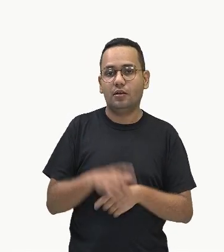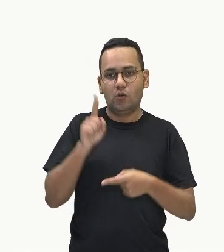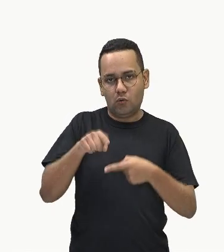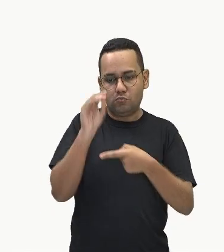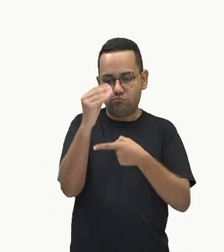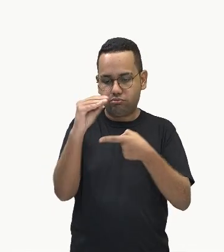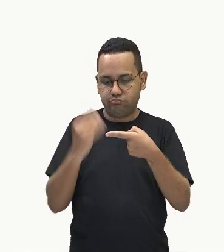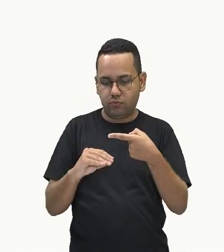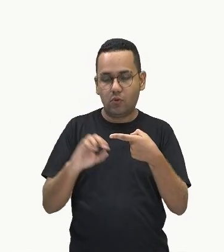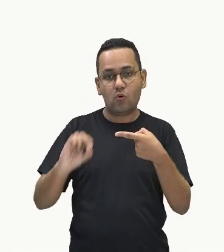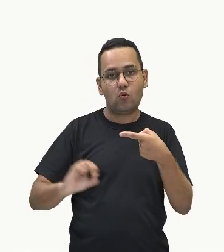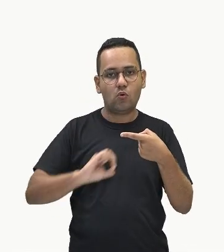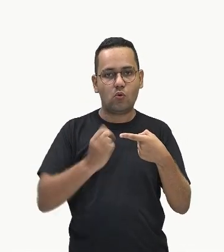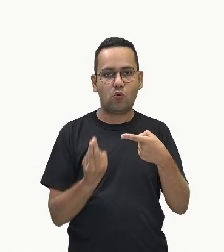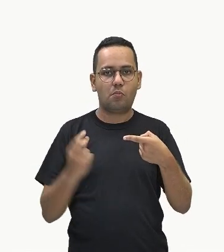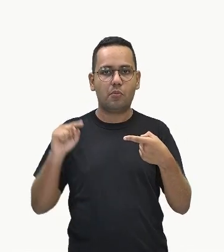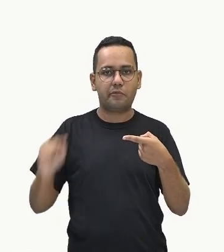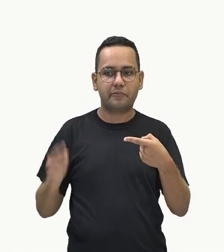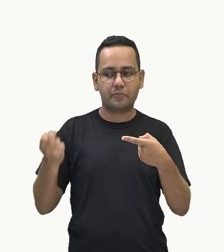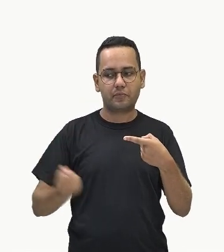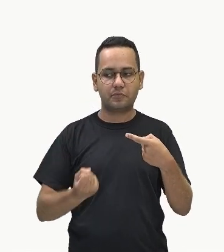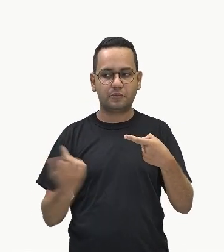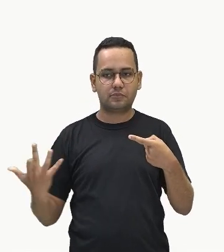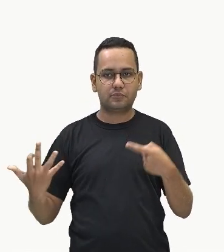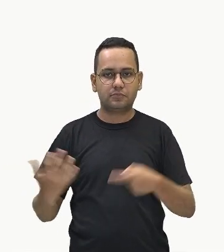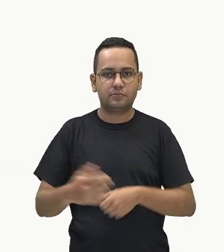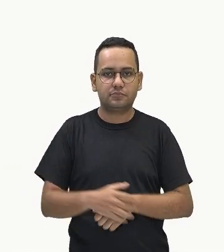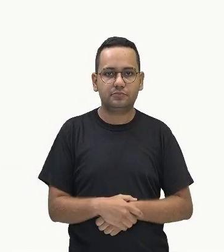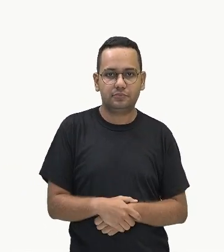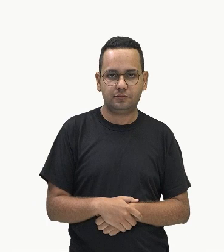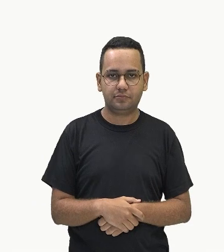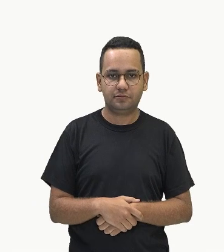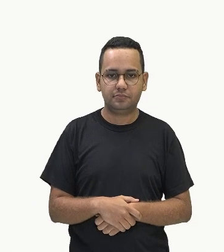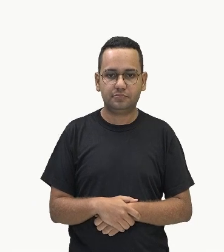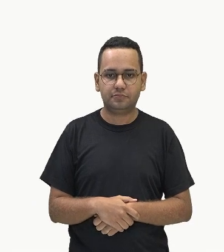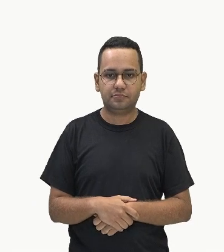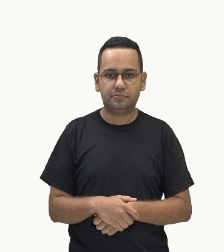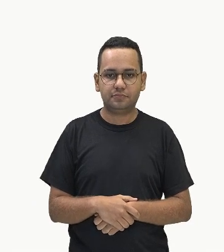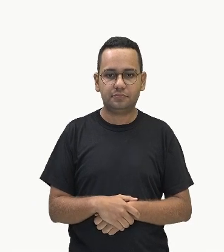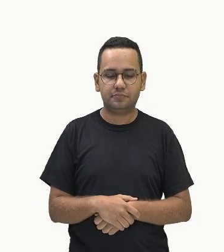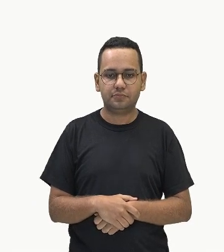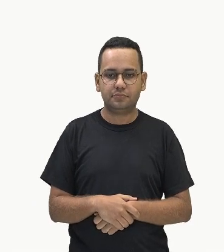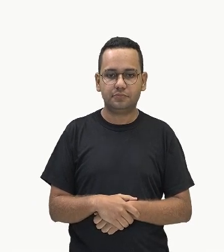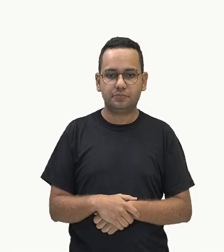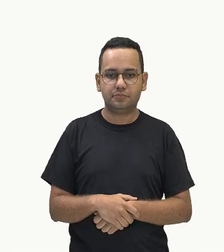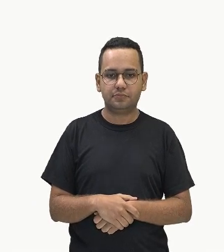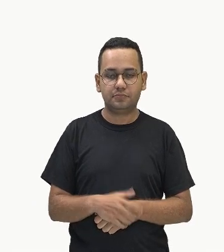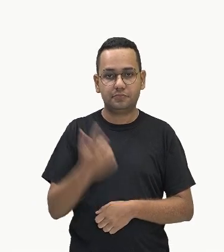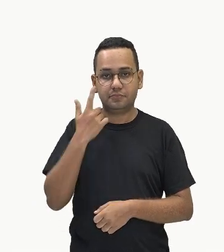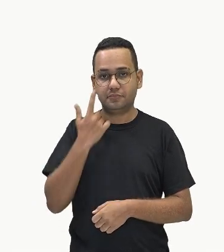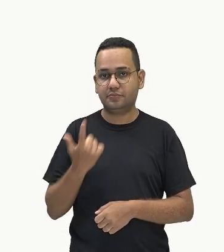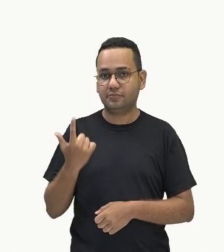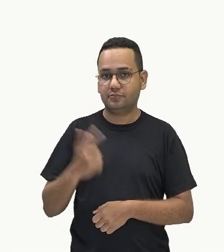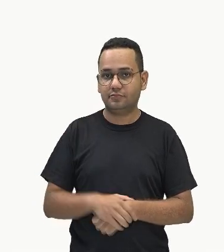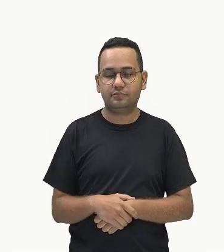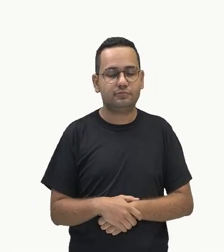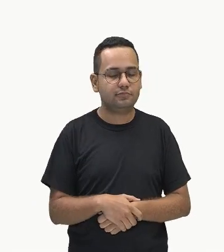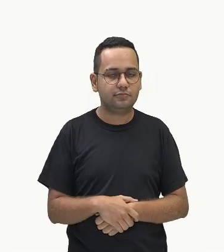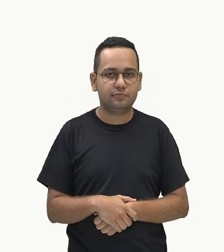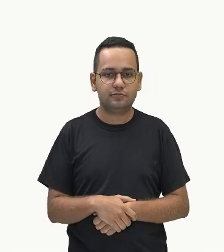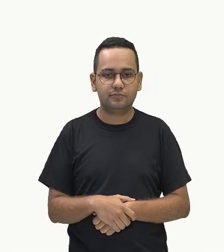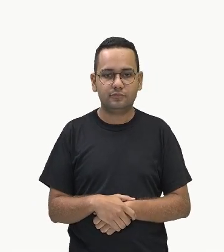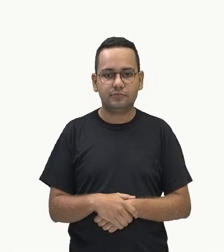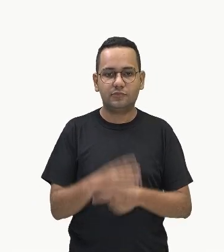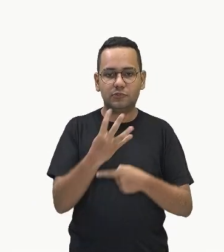ou eu posso deixar ela na forma de decimal. Tá bom? Então, eu posso